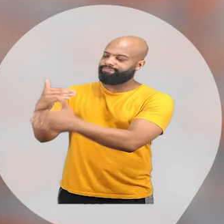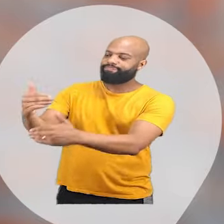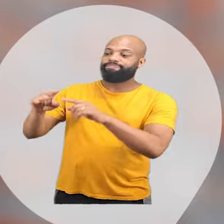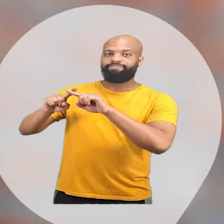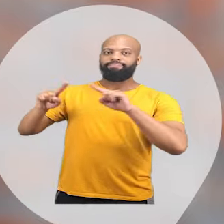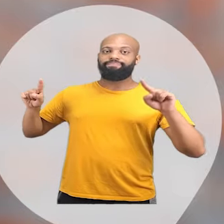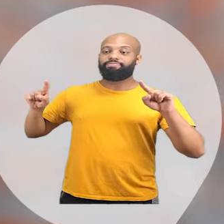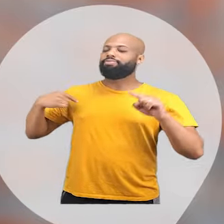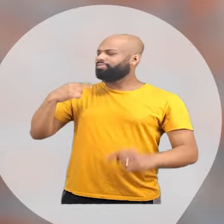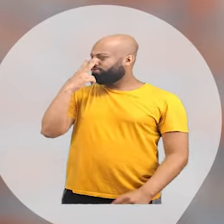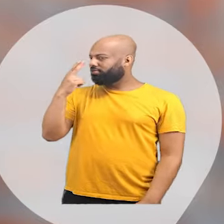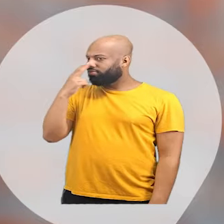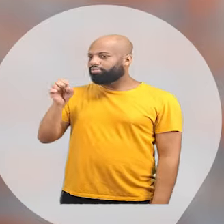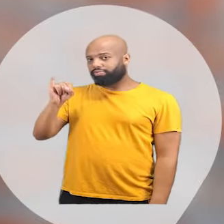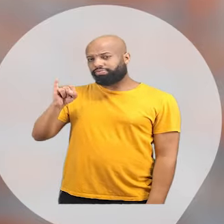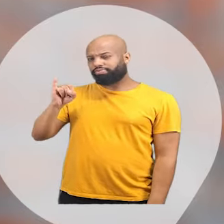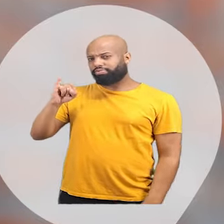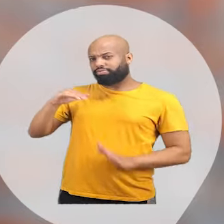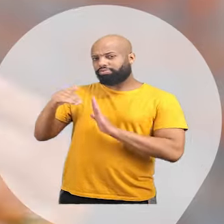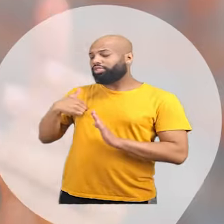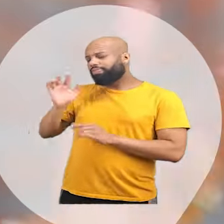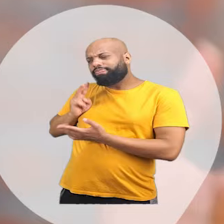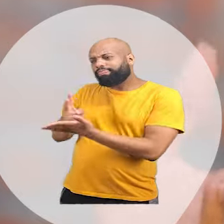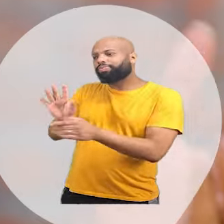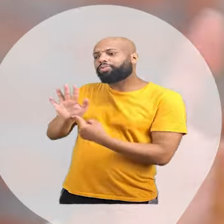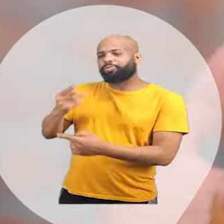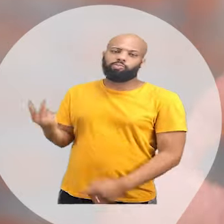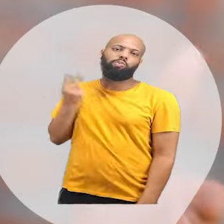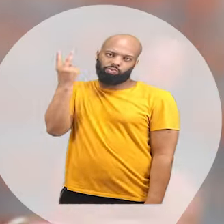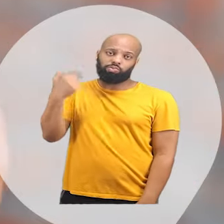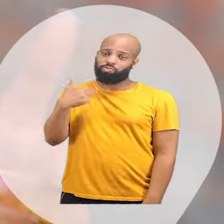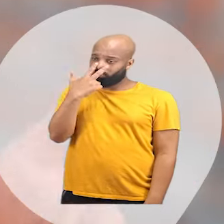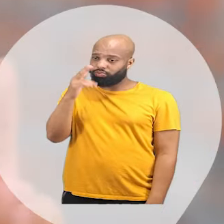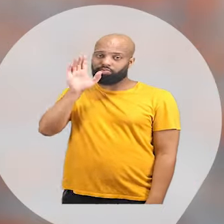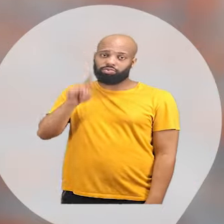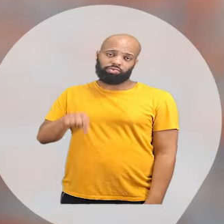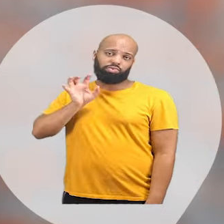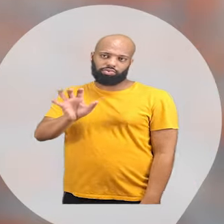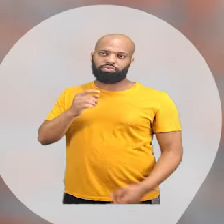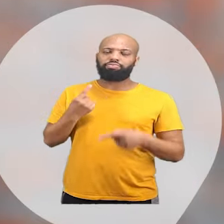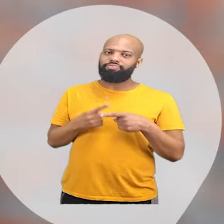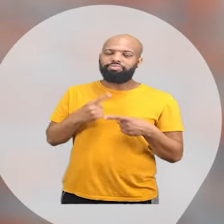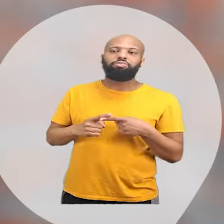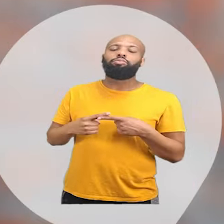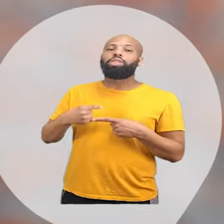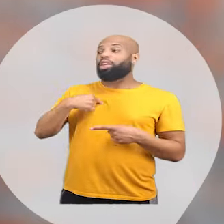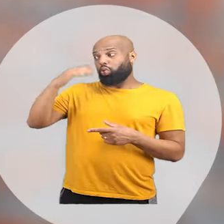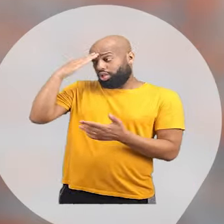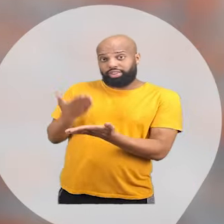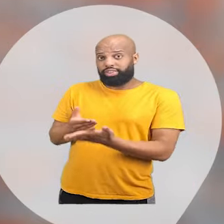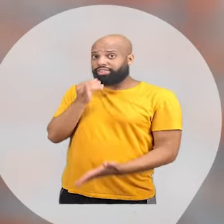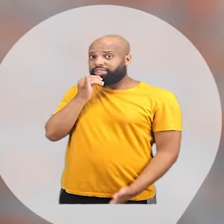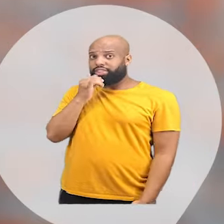mas todo mundo Eu sempre mostrei muito valor eu acho que é isso assim eu